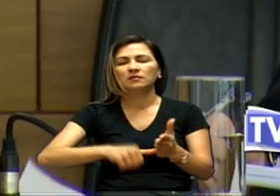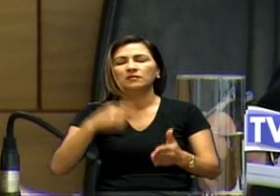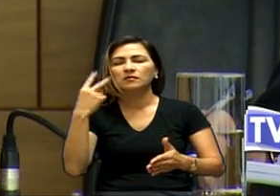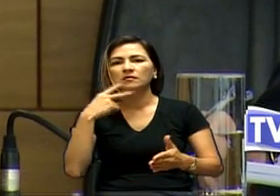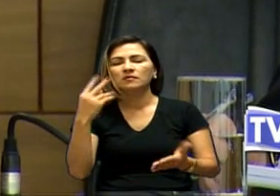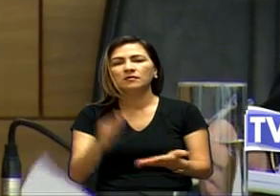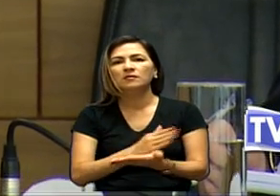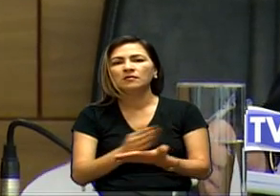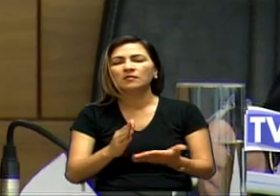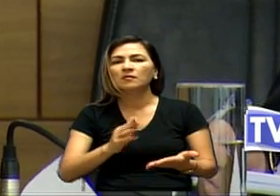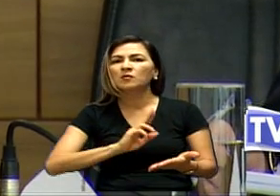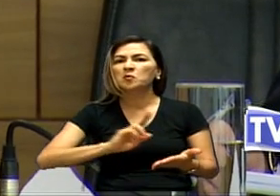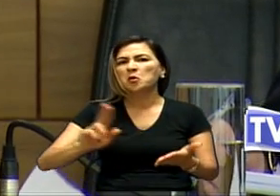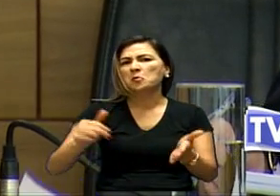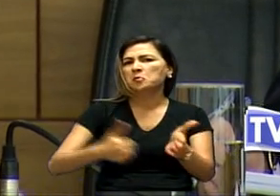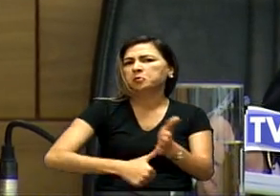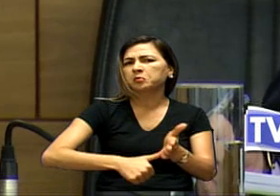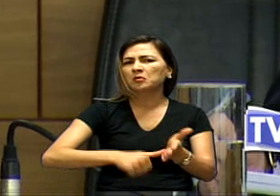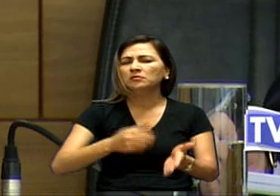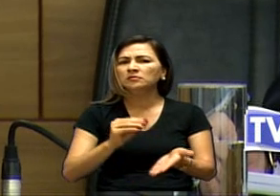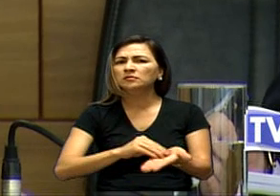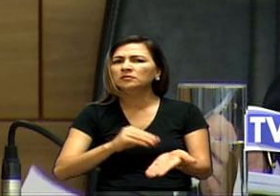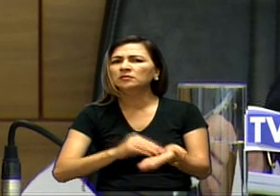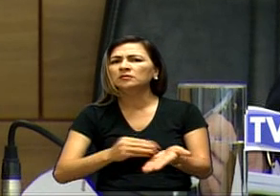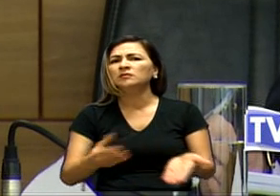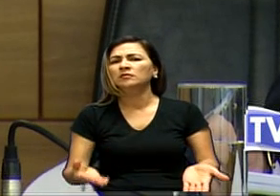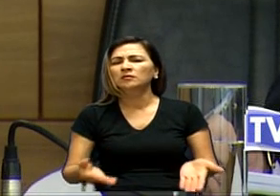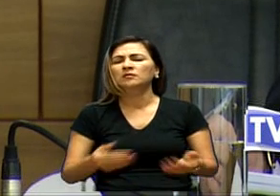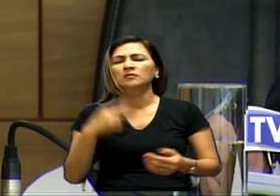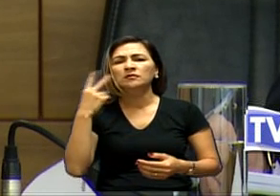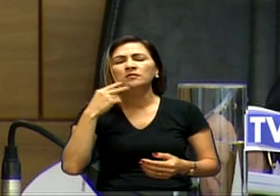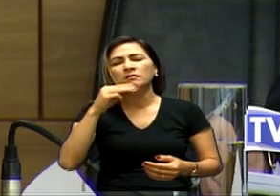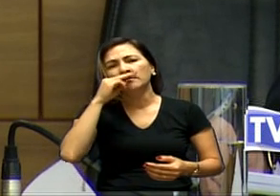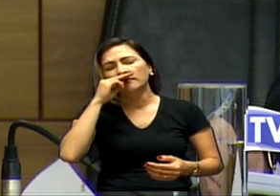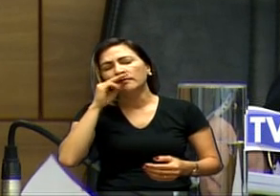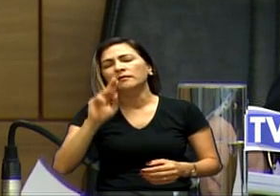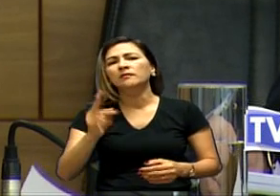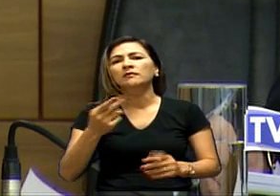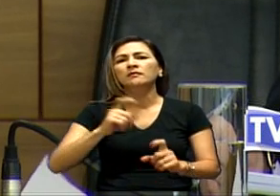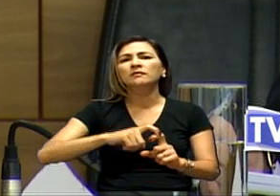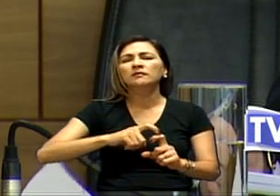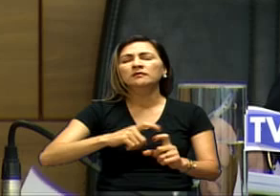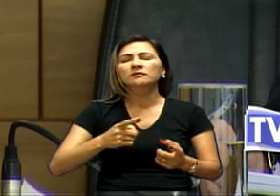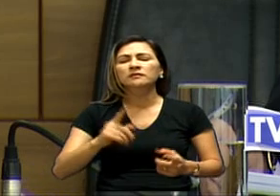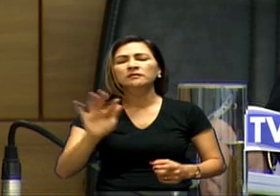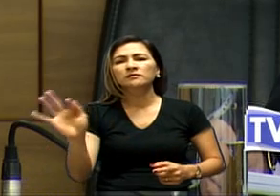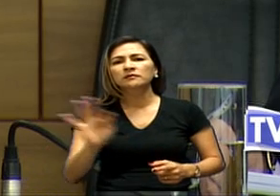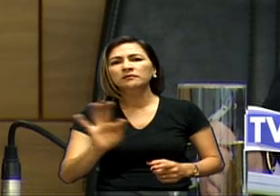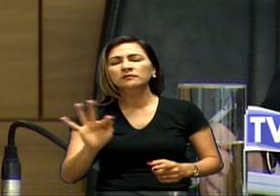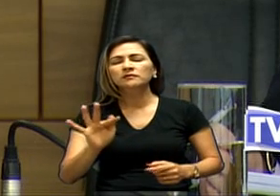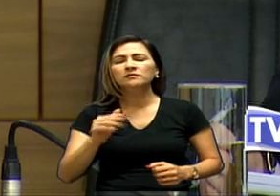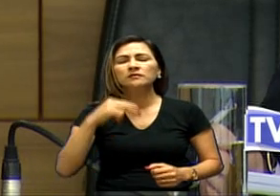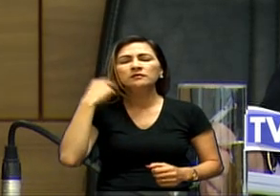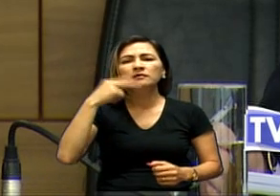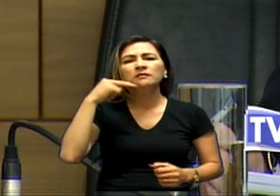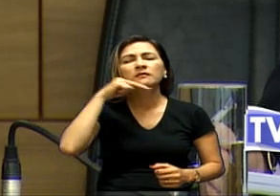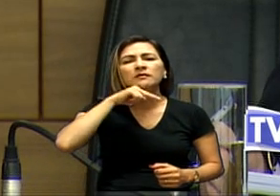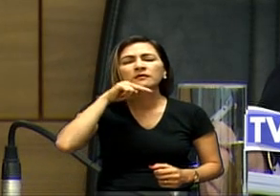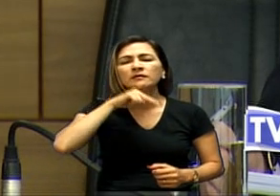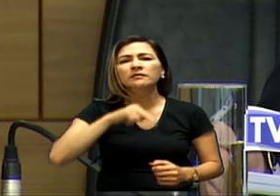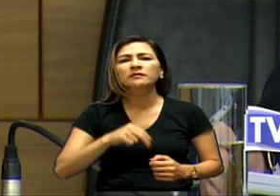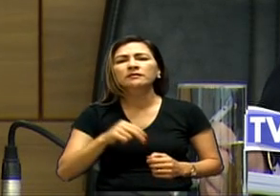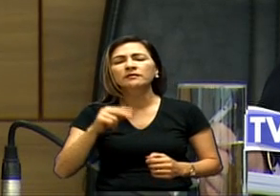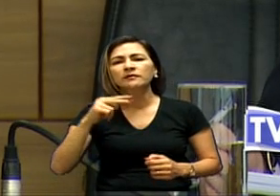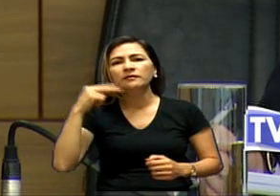presença. Vereador Hudson, vereador França, vereador Martinez, vereador Hélio, vereador Anselmo,